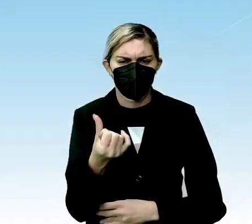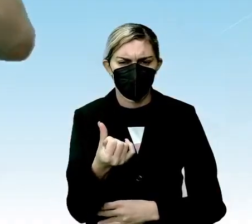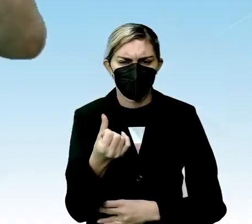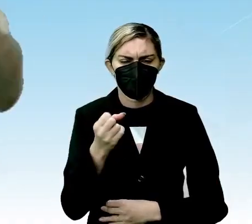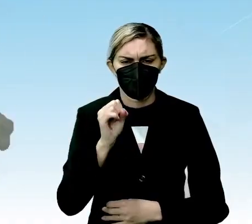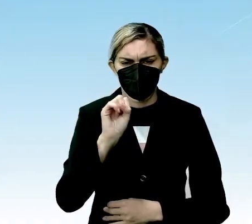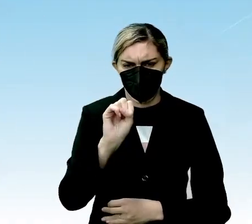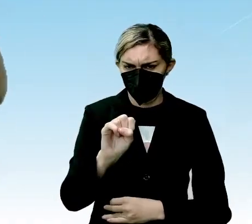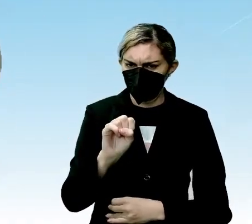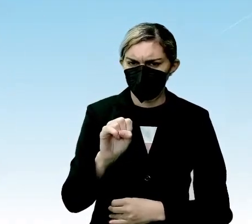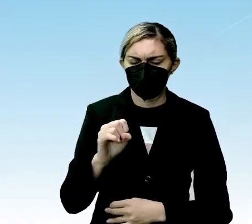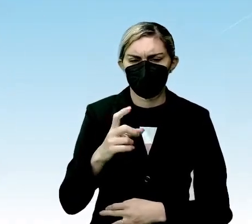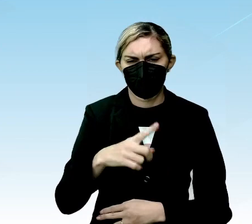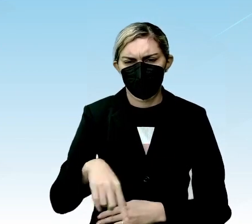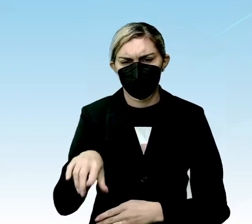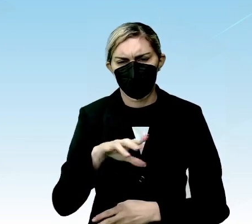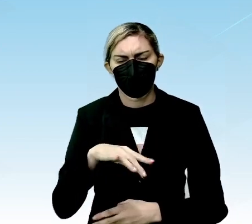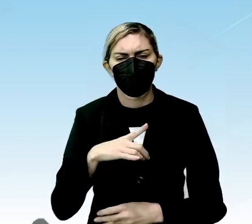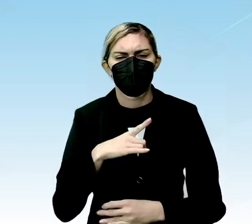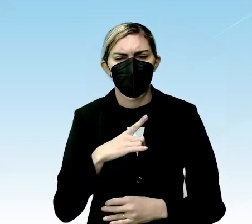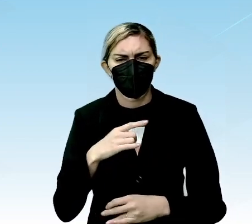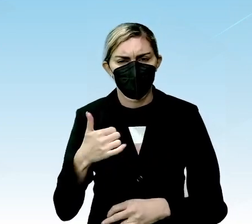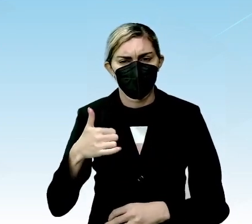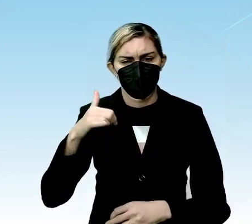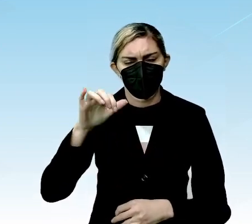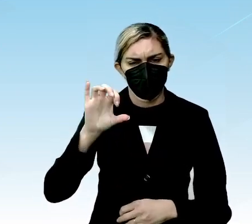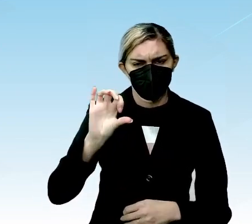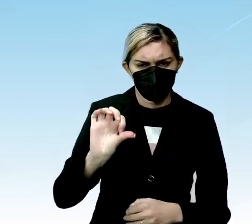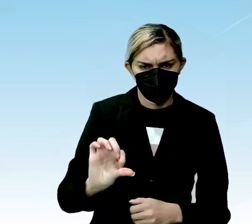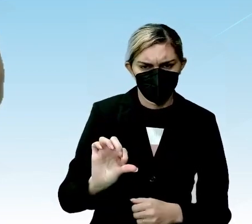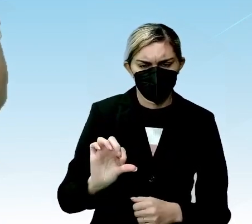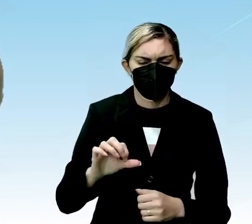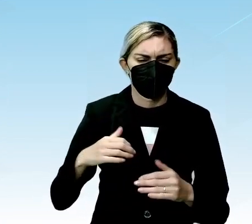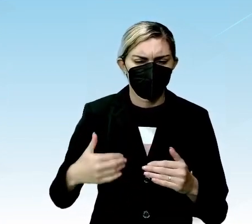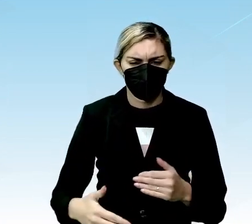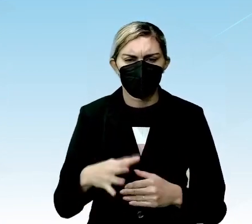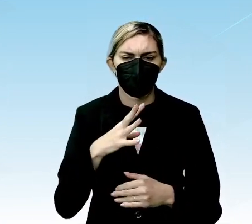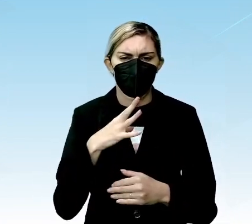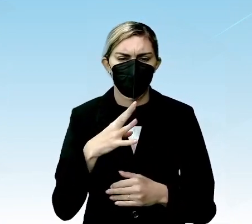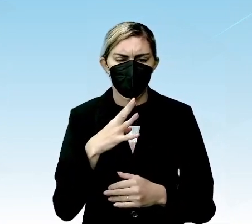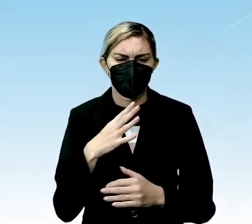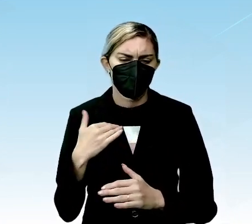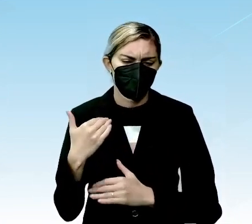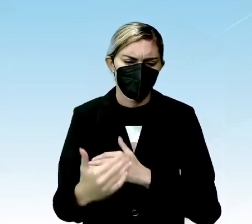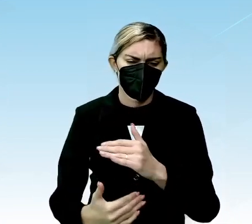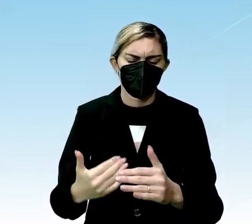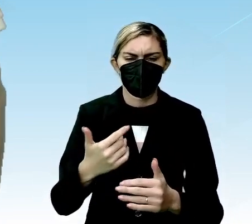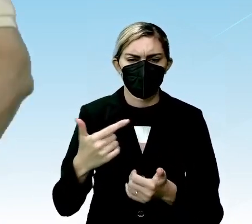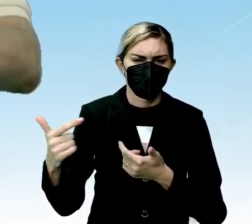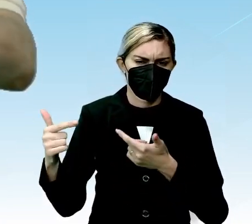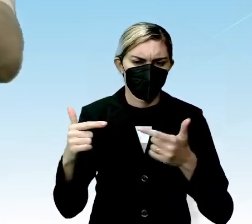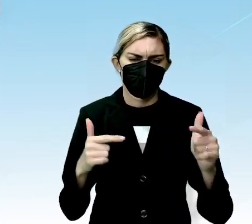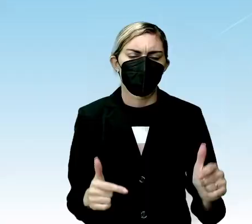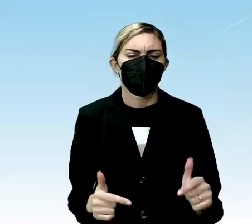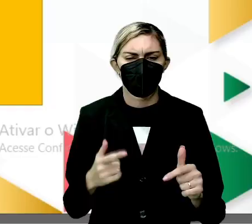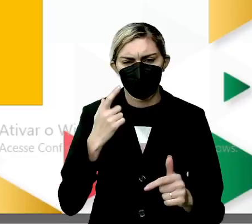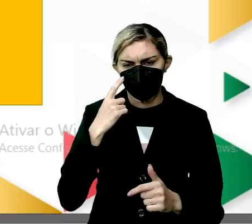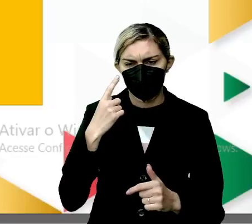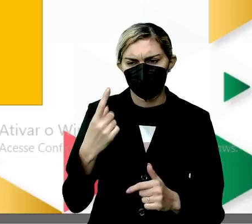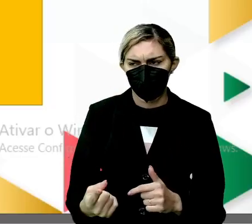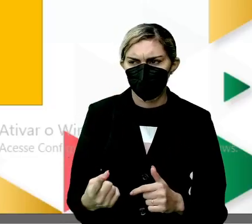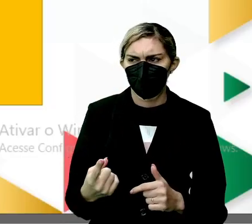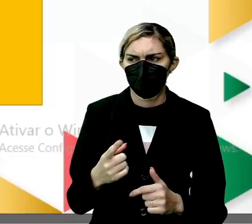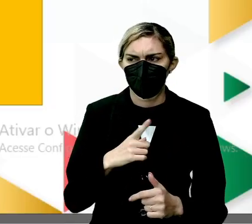1868. Então, são obras do século XIX. E vamos conhecer mais adiante outros pontos. Olhem só